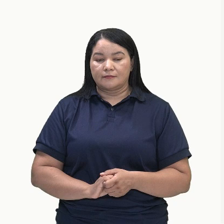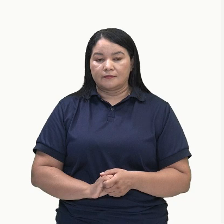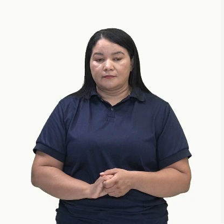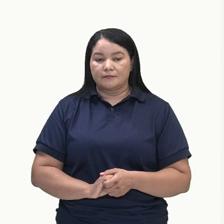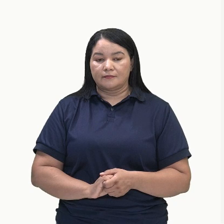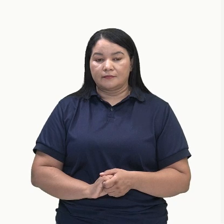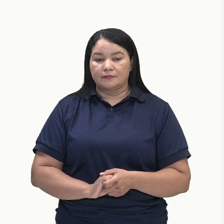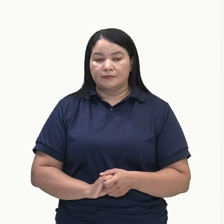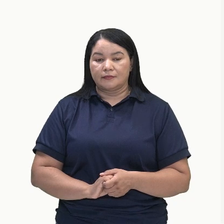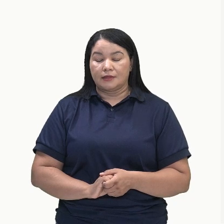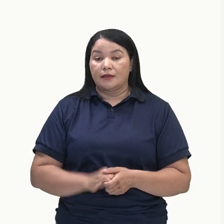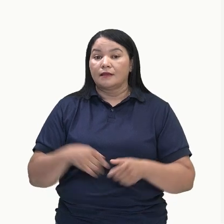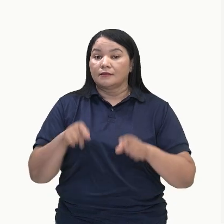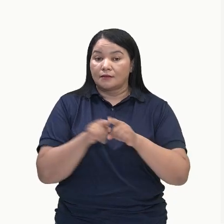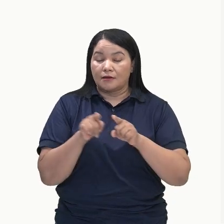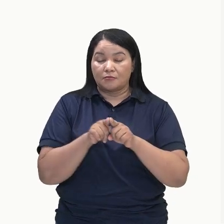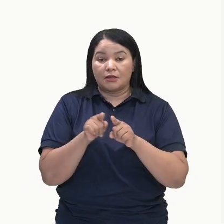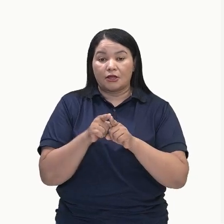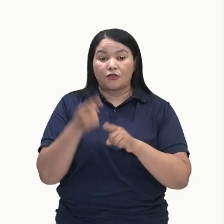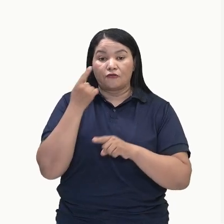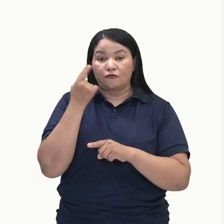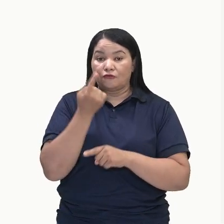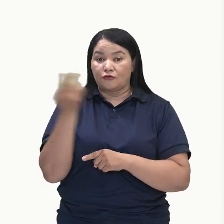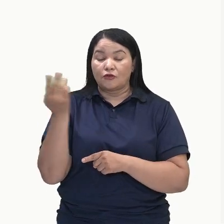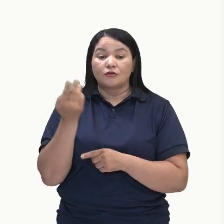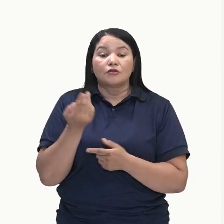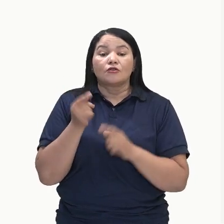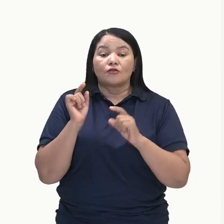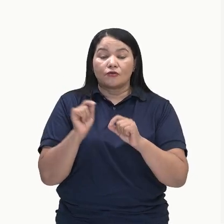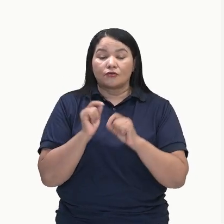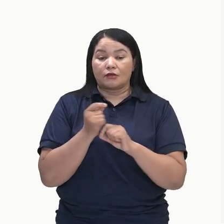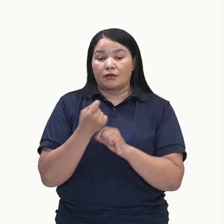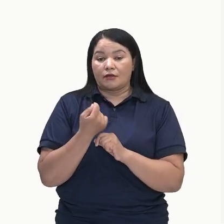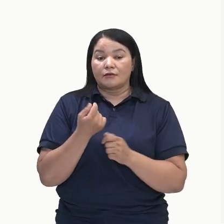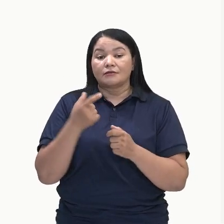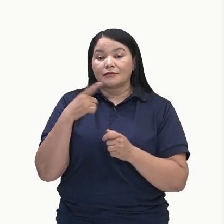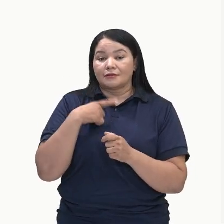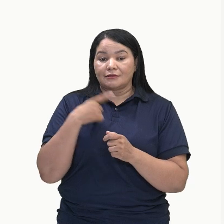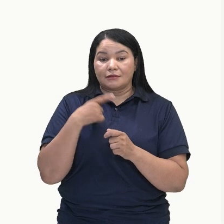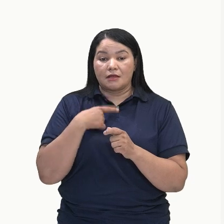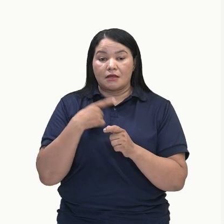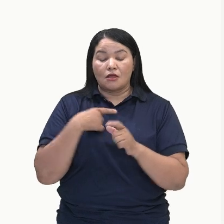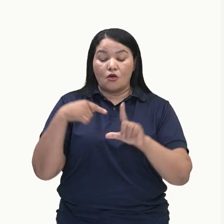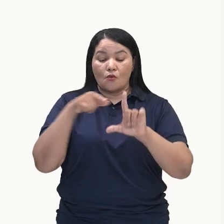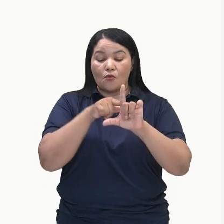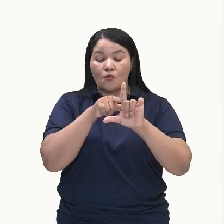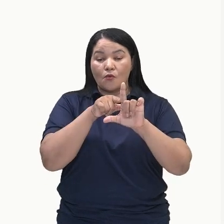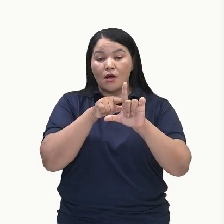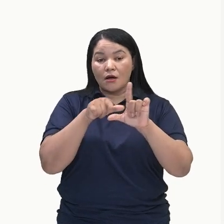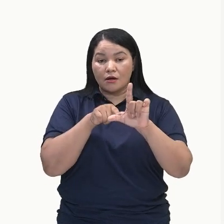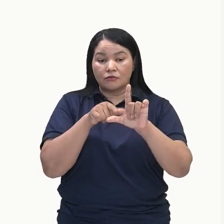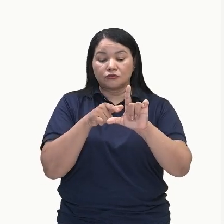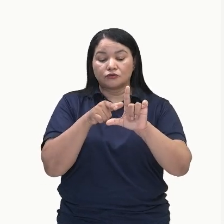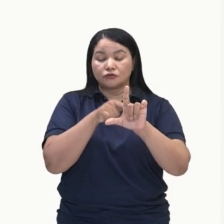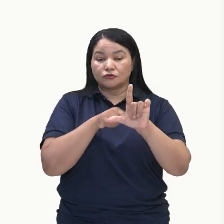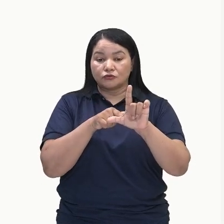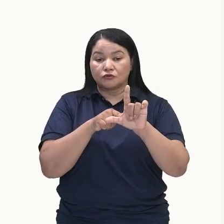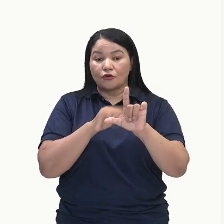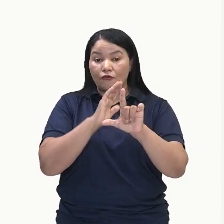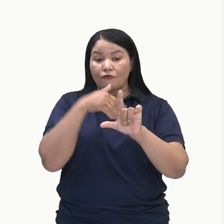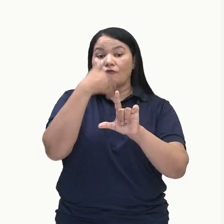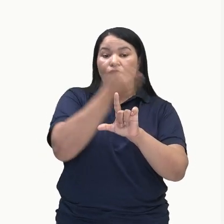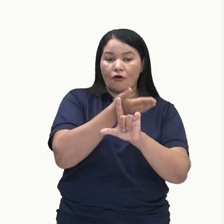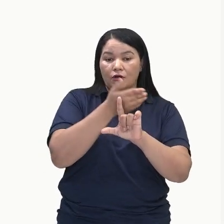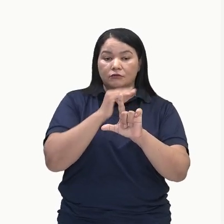que nós vimos também aí no nosso VT que existem os ângulos externos, os ângulos que vão